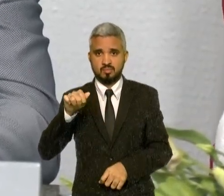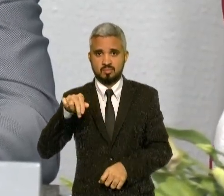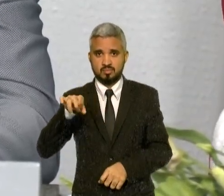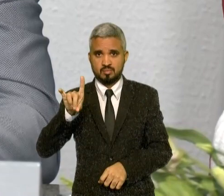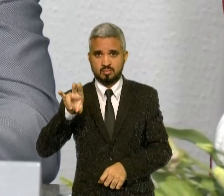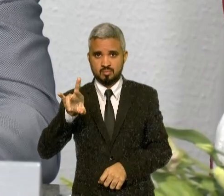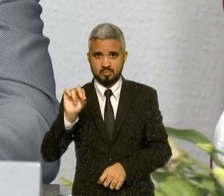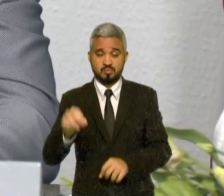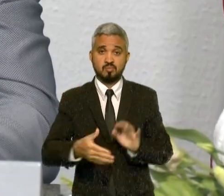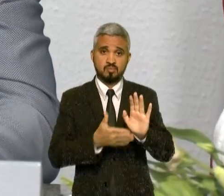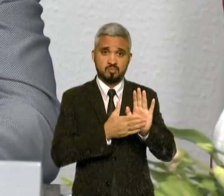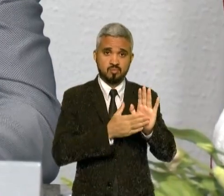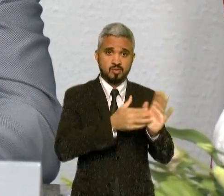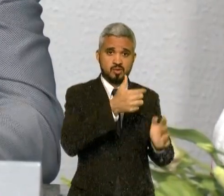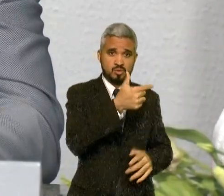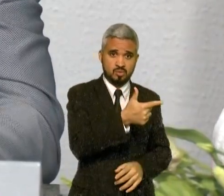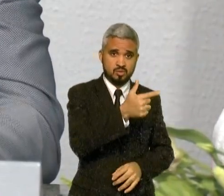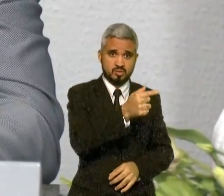número